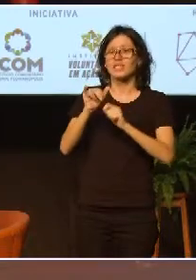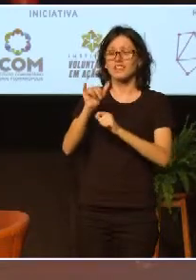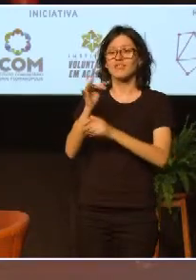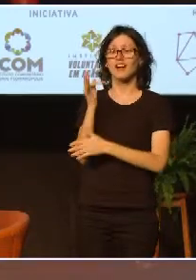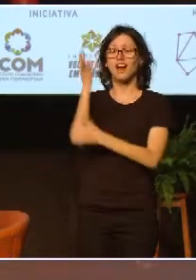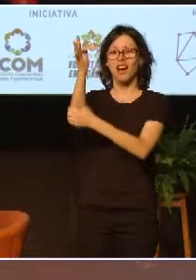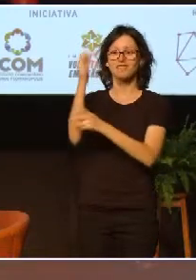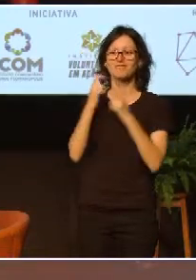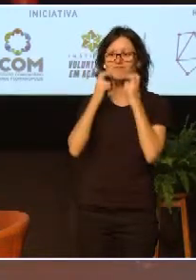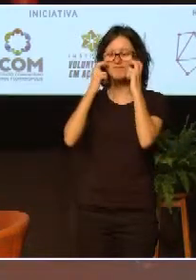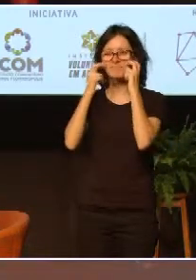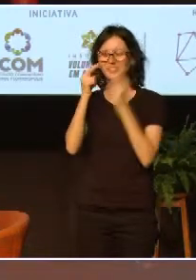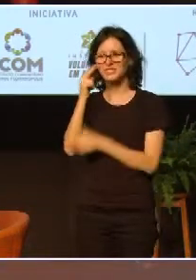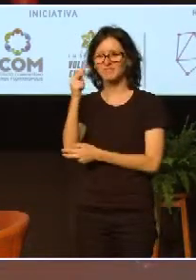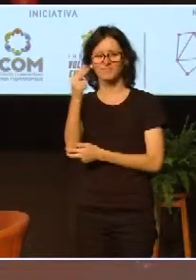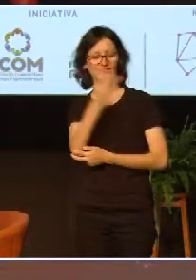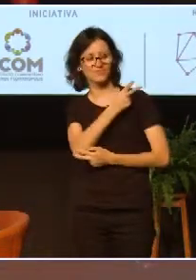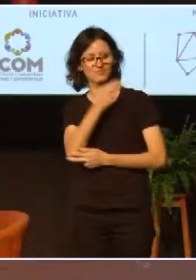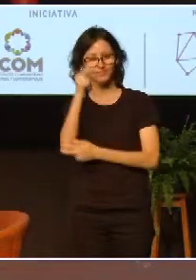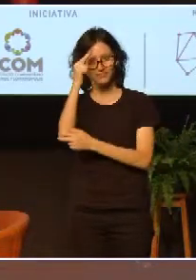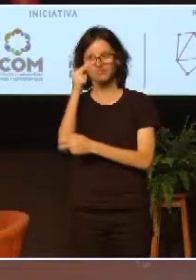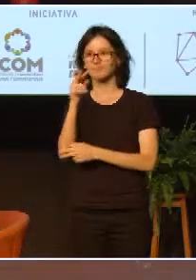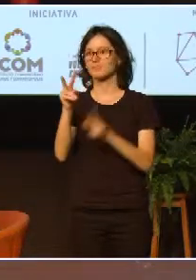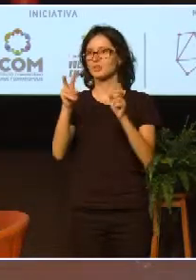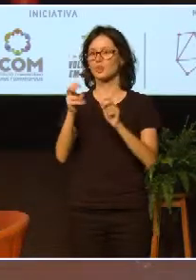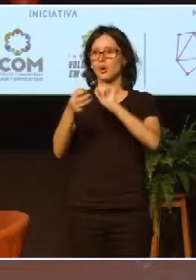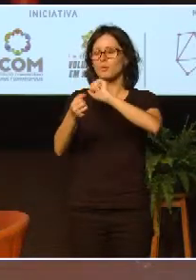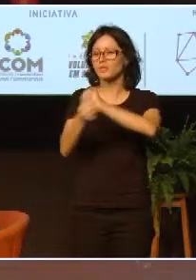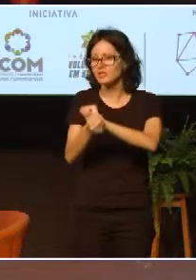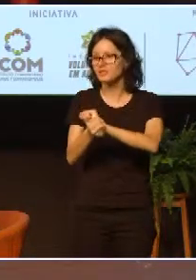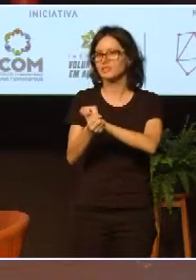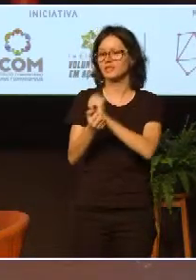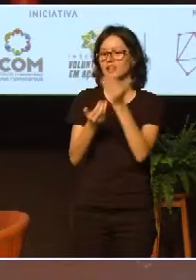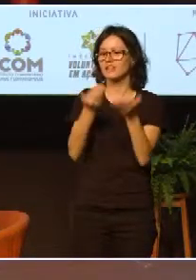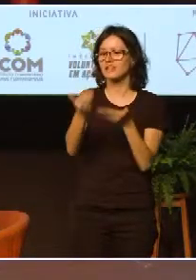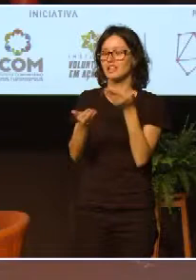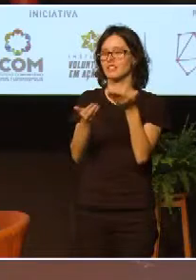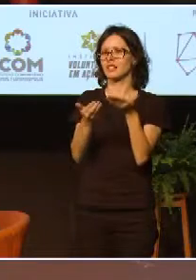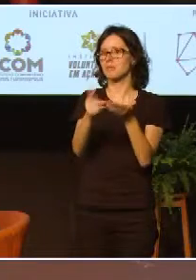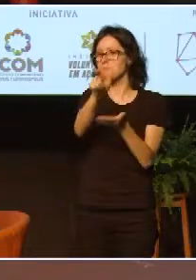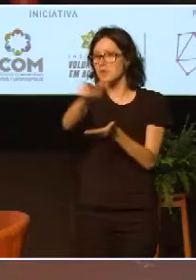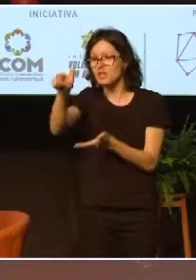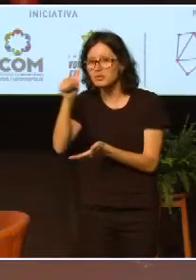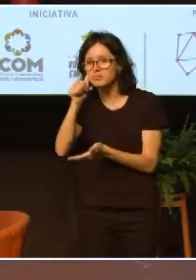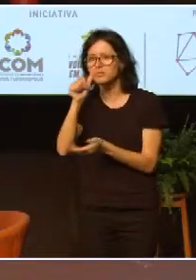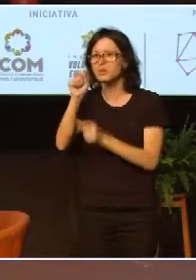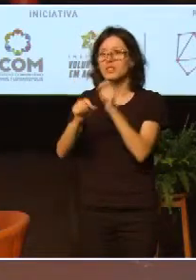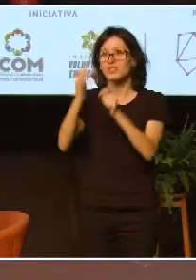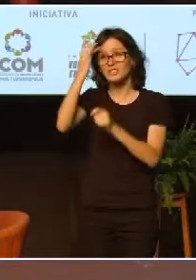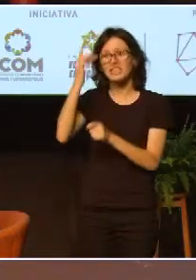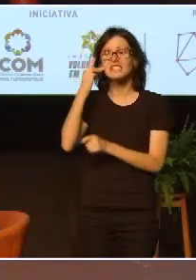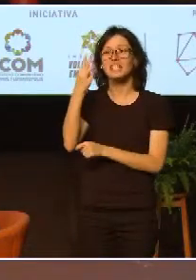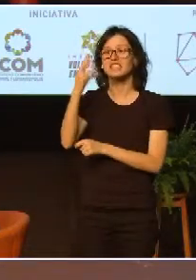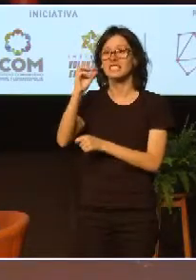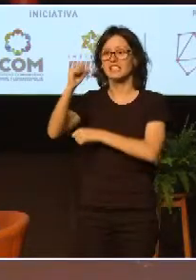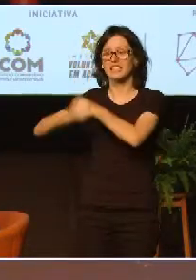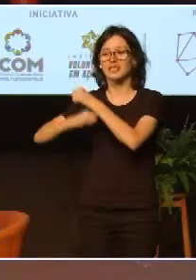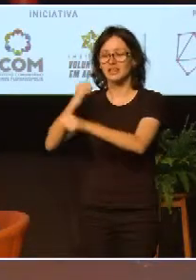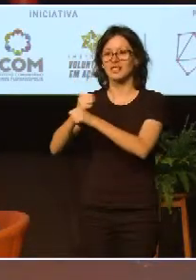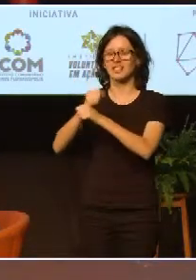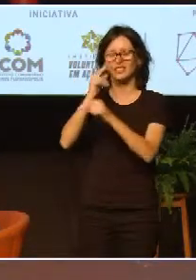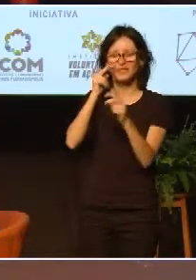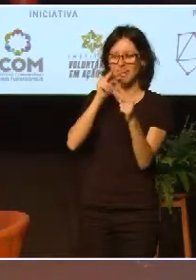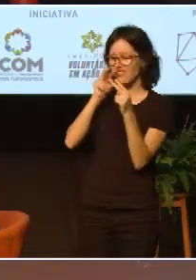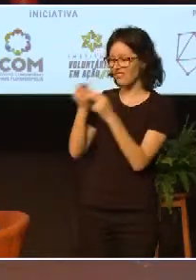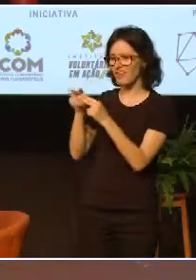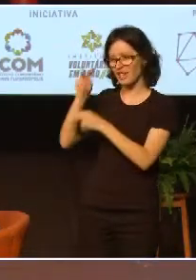como a gente olha para trás e olha a questão da escravidão, olha a questão do tratamento das mulheres? Daqui a 30 anos a gente vai olhar para o que a gente está fazendo hoje e vai